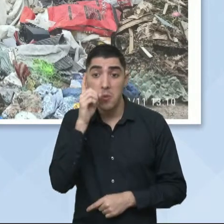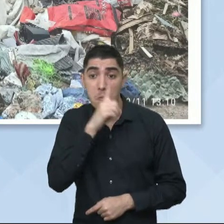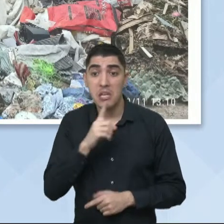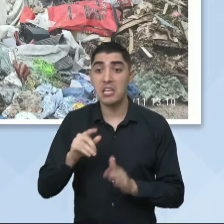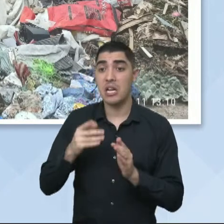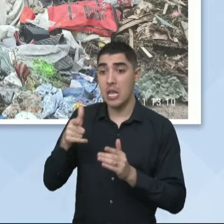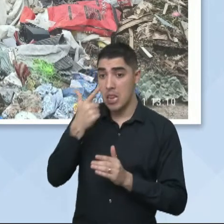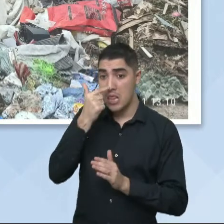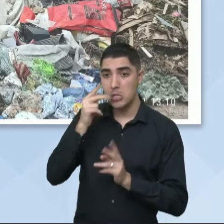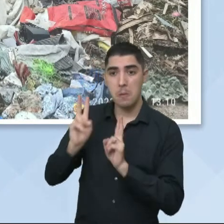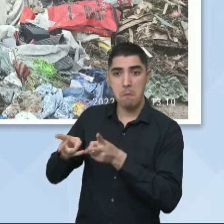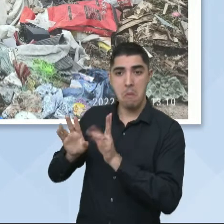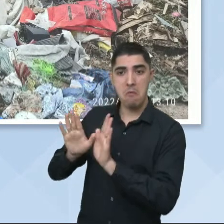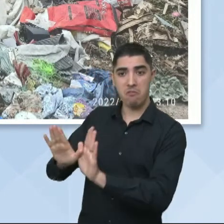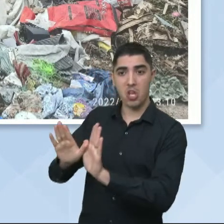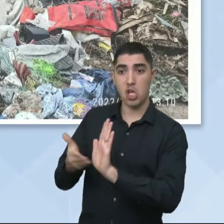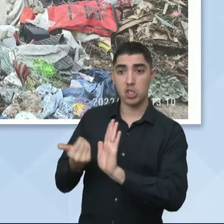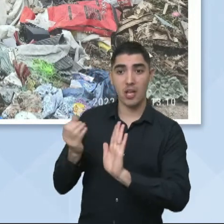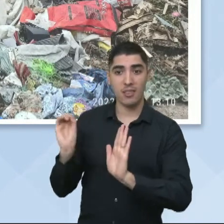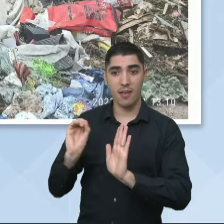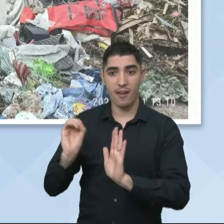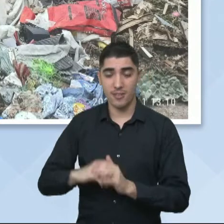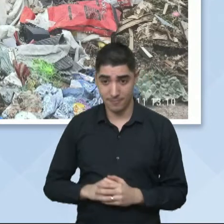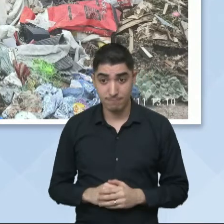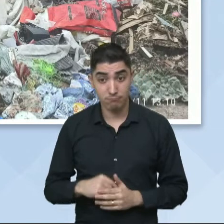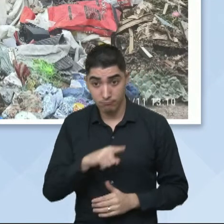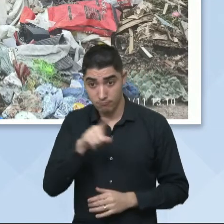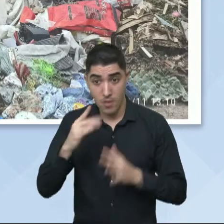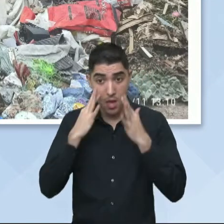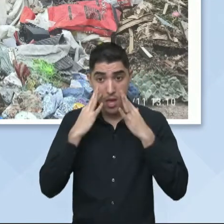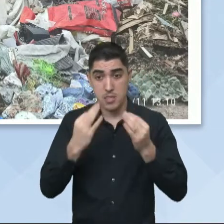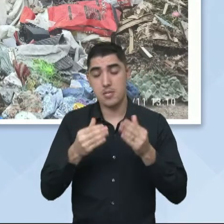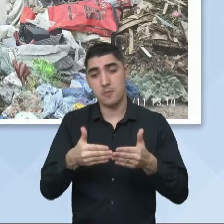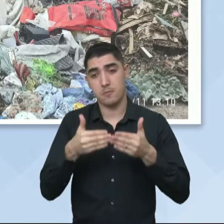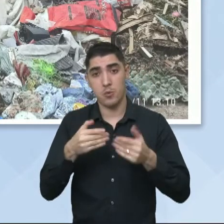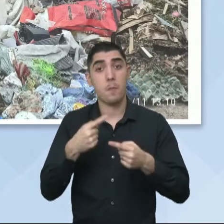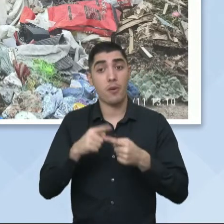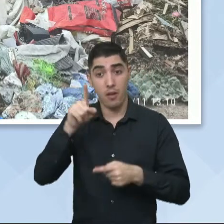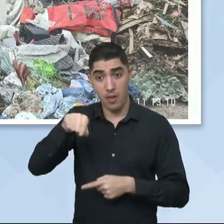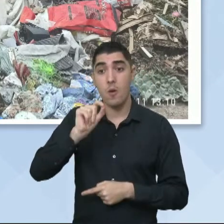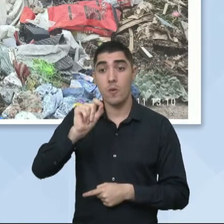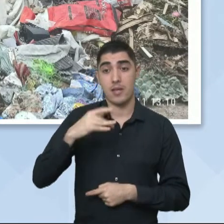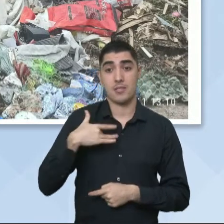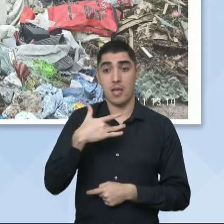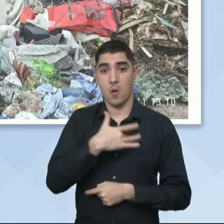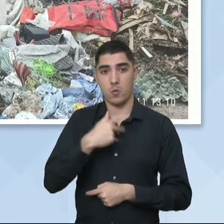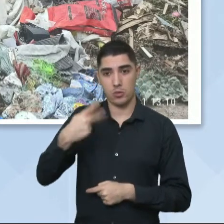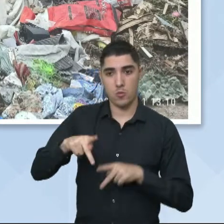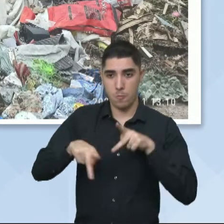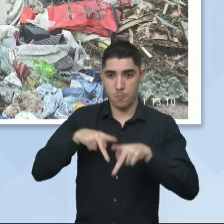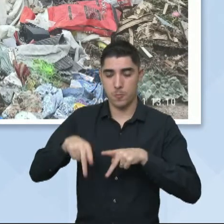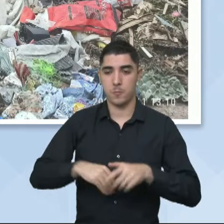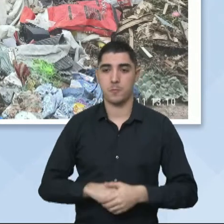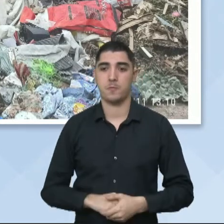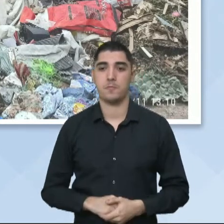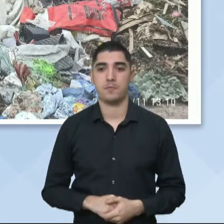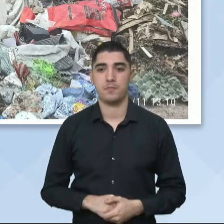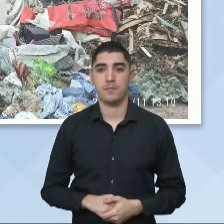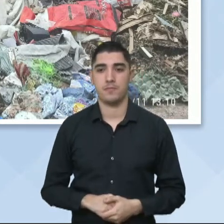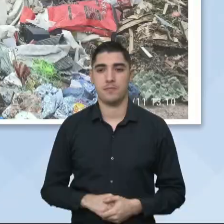lá. Então, por favor, eu acho que vocês têm que ficar atentos, porque isso aí é um caso de saúde pública.